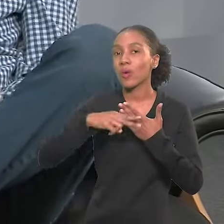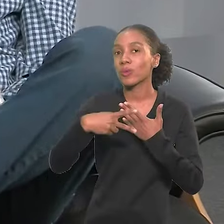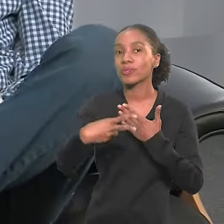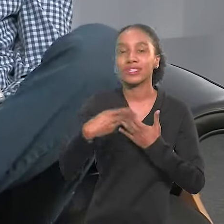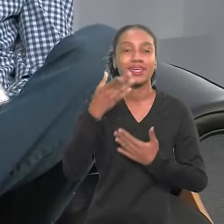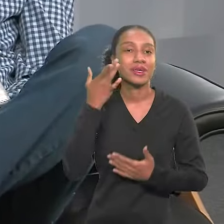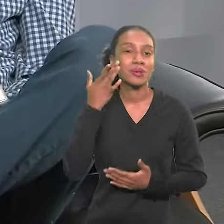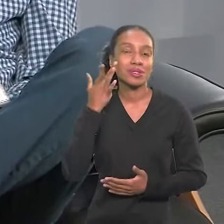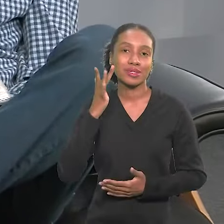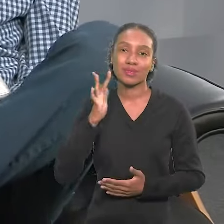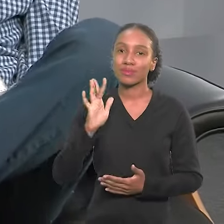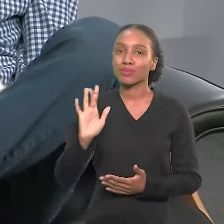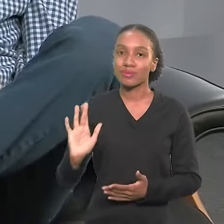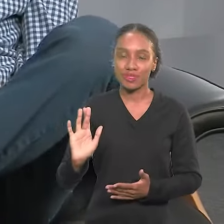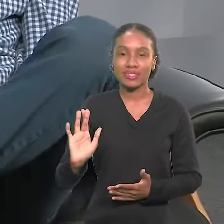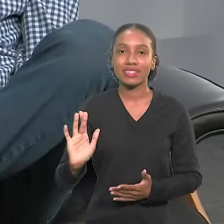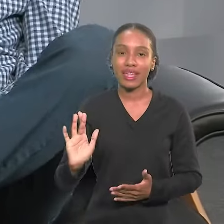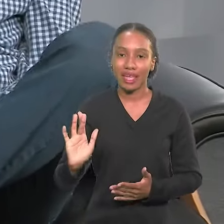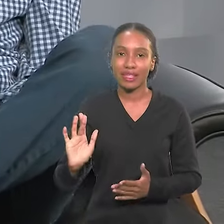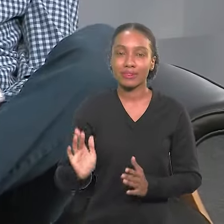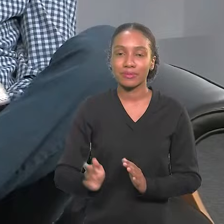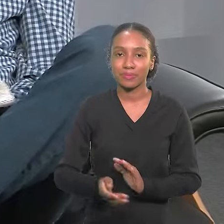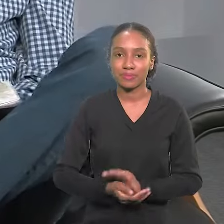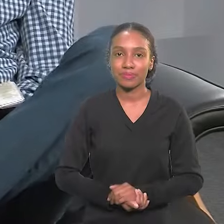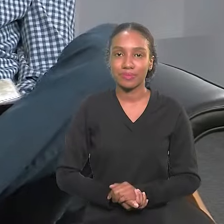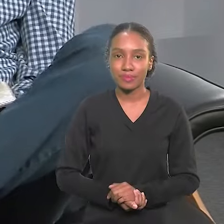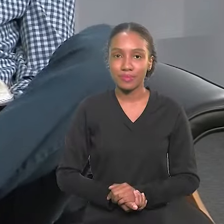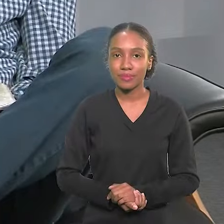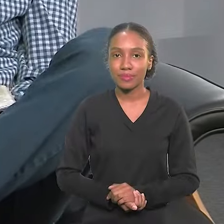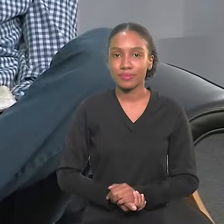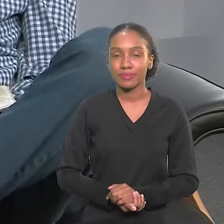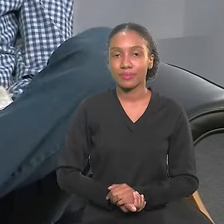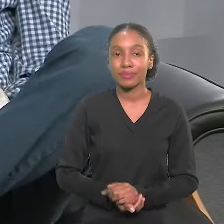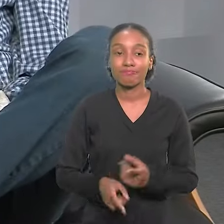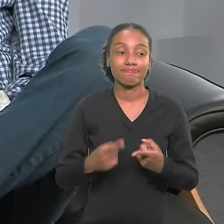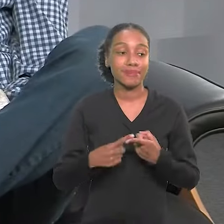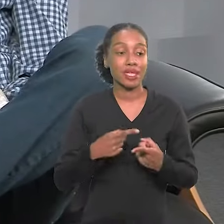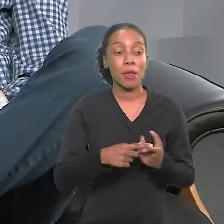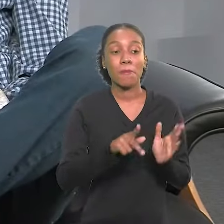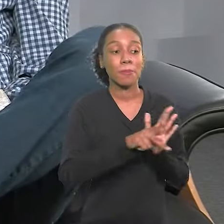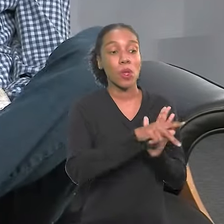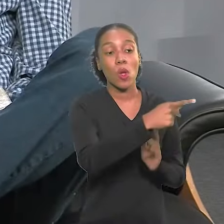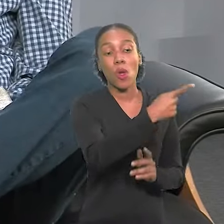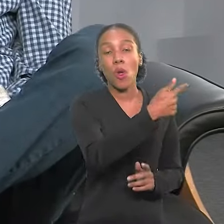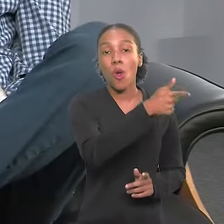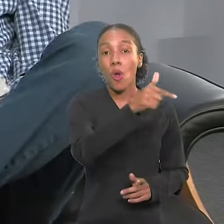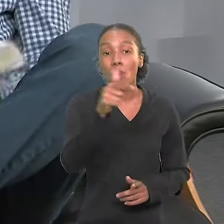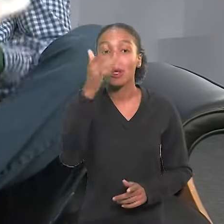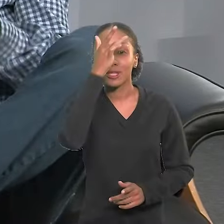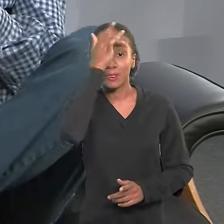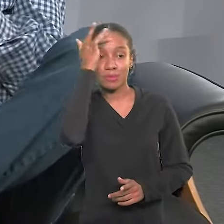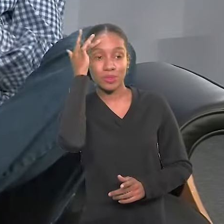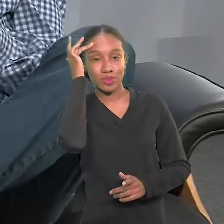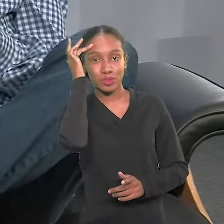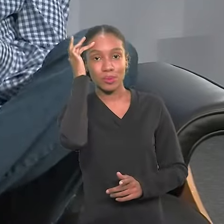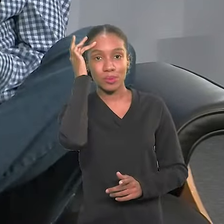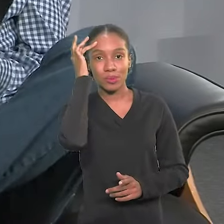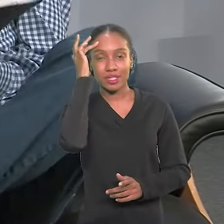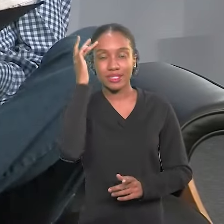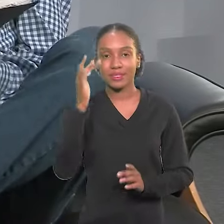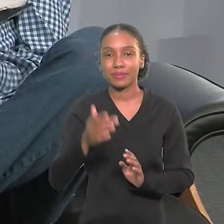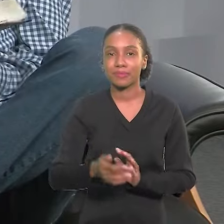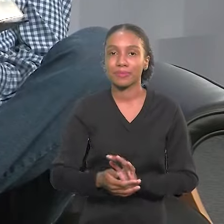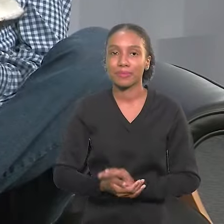e racional com espeto a minha atitude porque aí já serão outras pessoas a